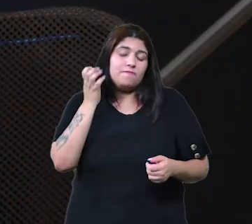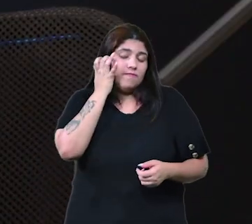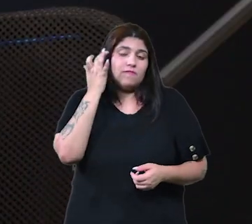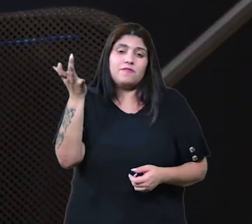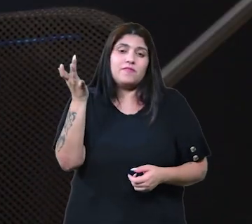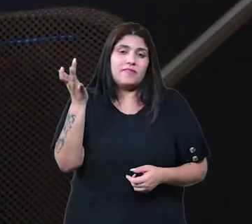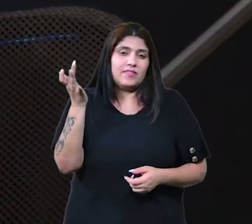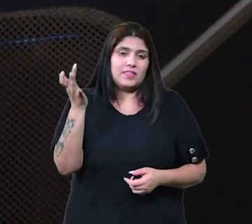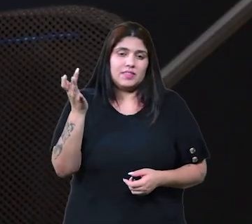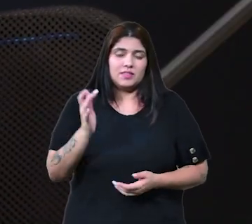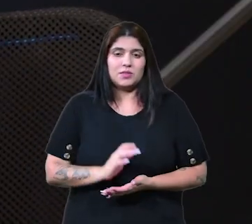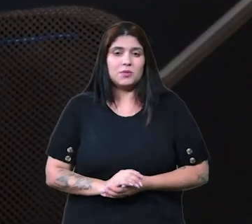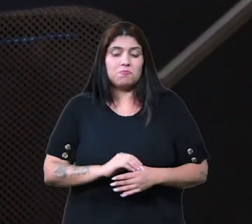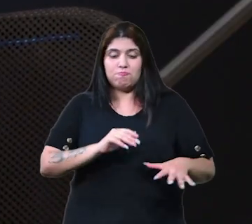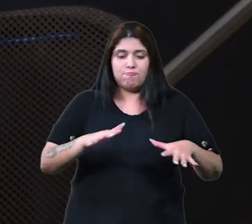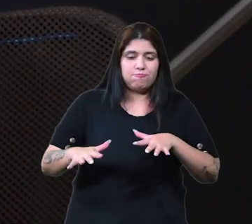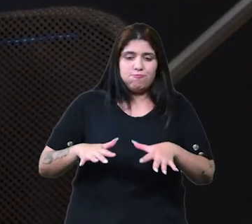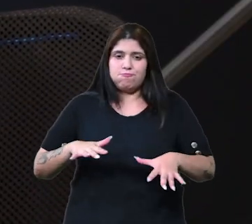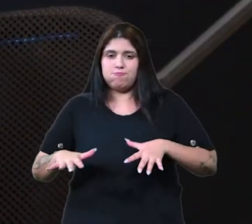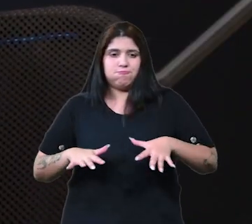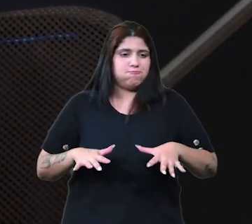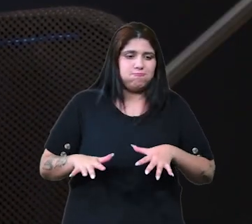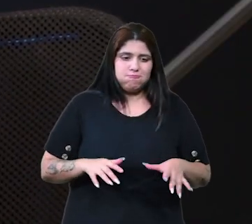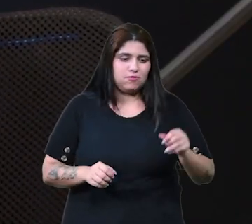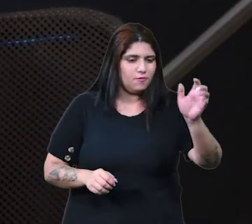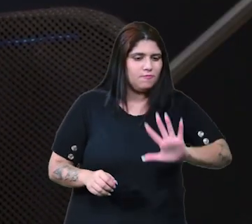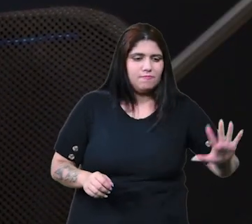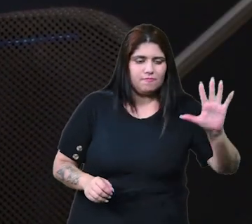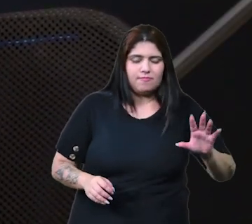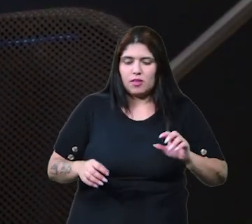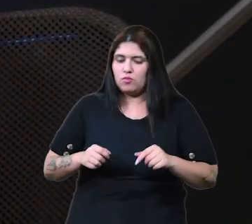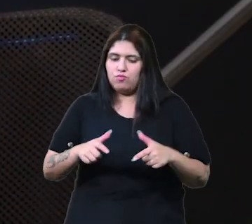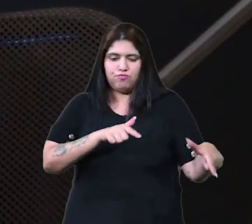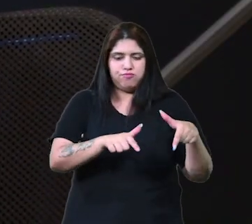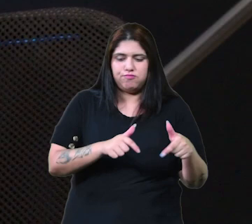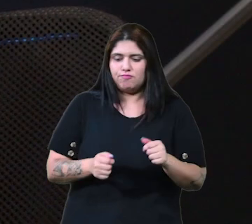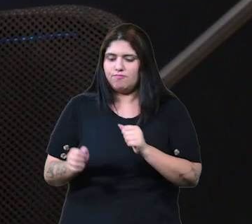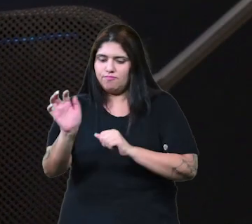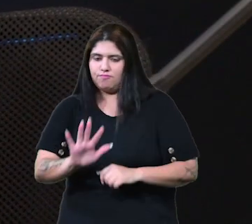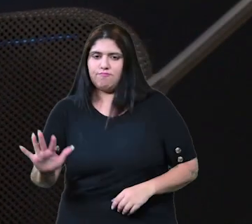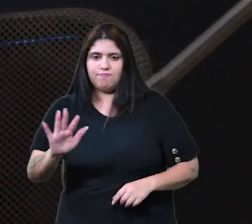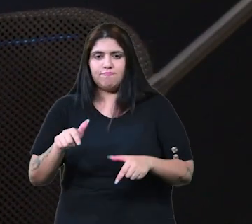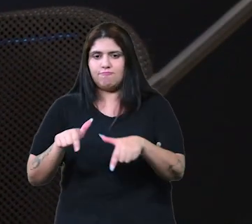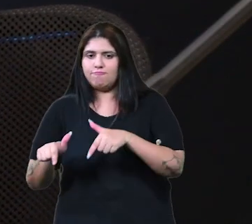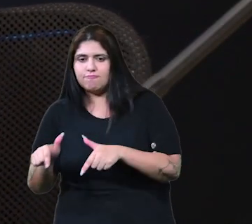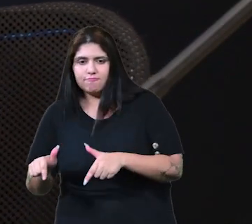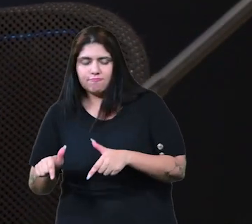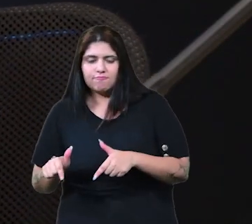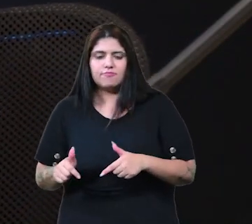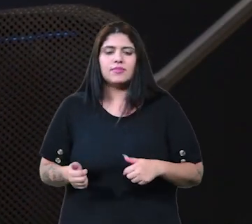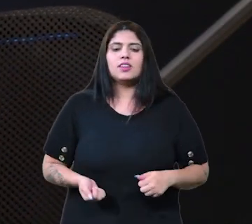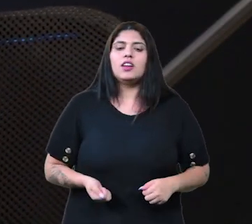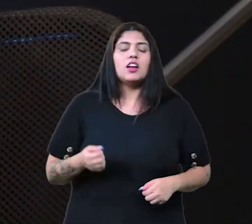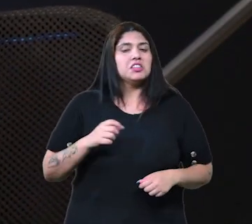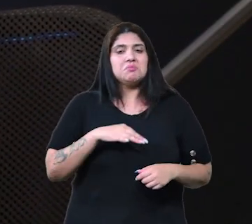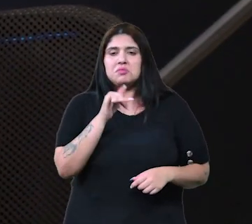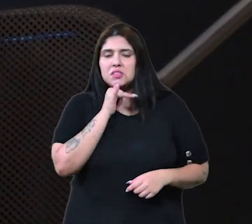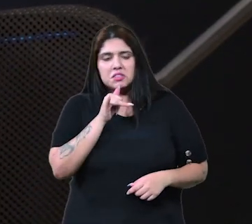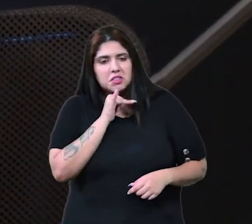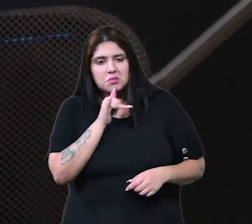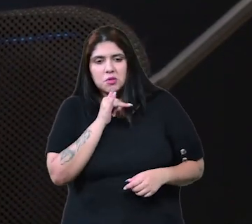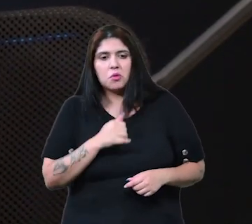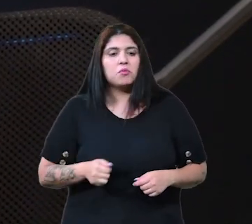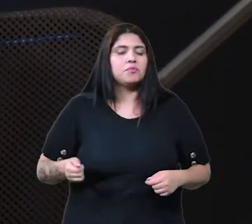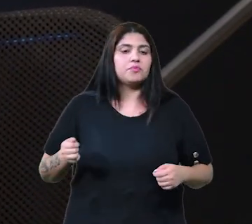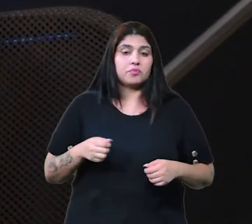meninos se movimentarem em diversas áreas, né? Seja atuando em uma organização hoteleira, um empreendimento